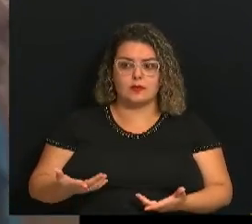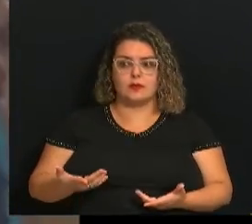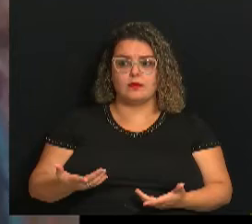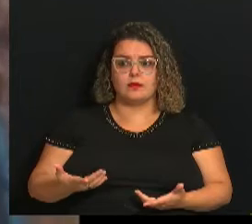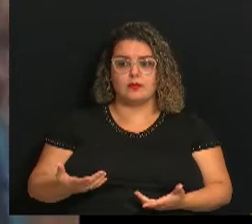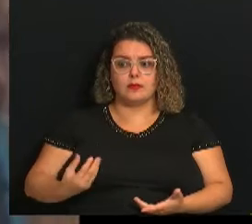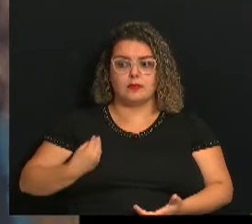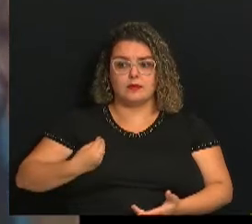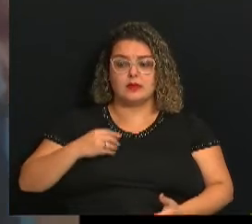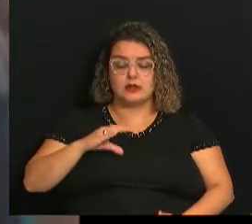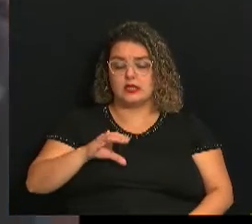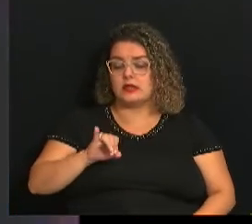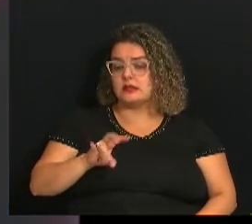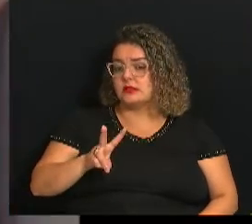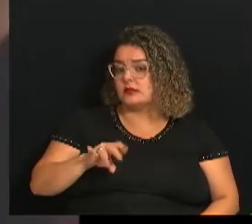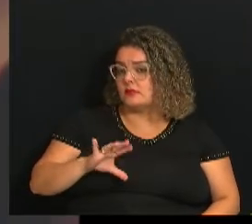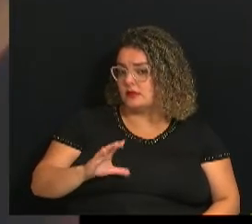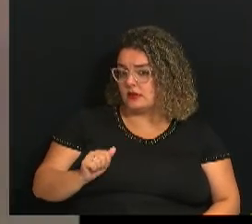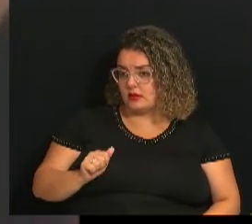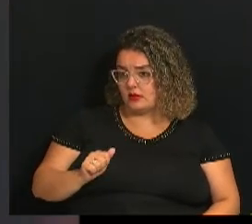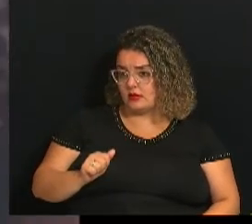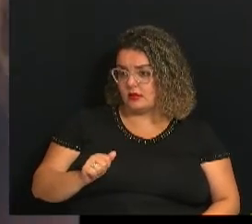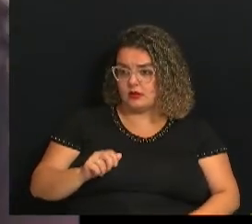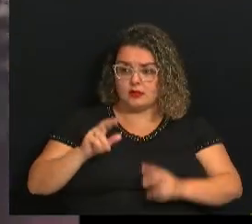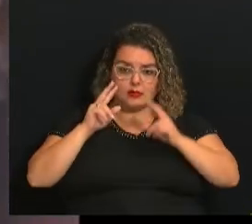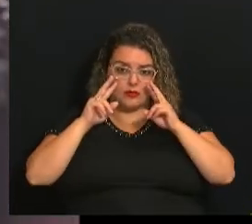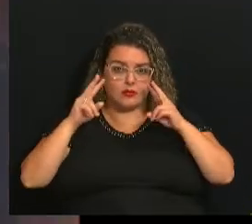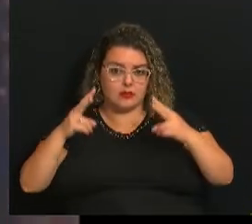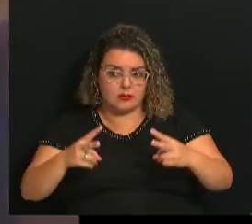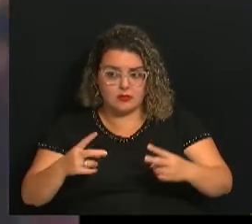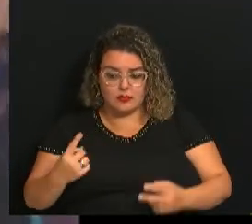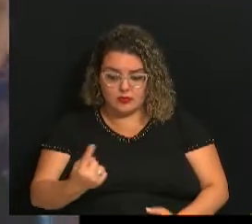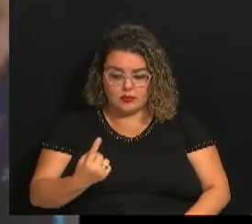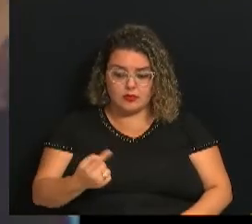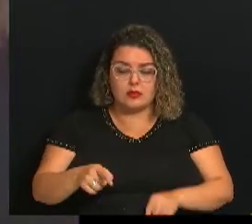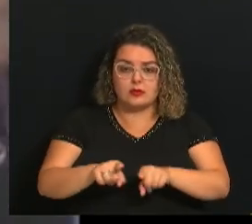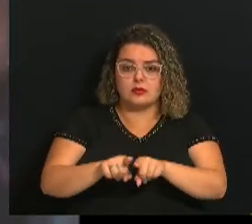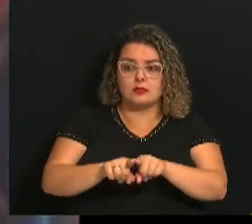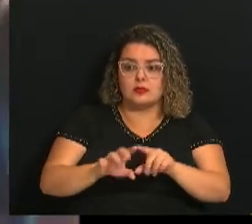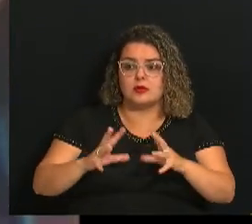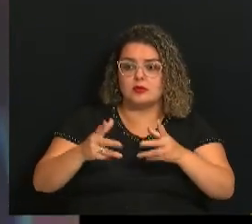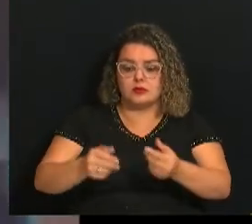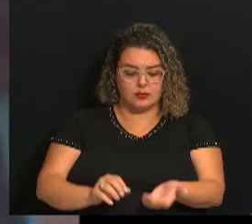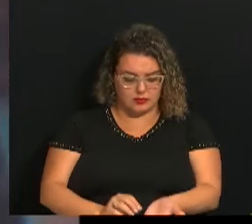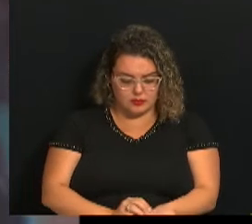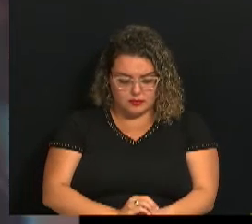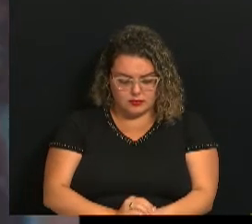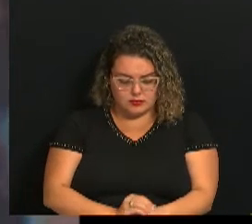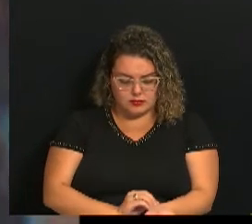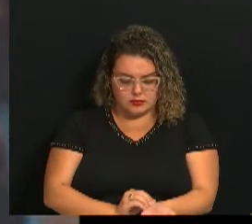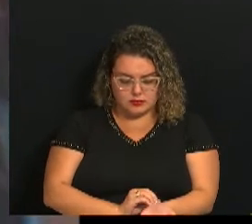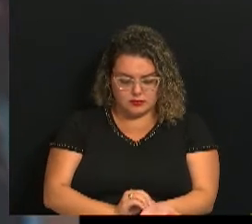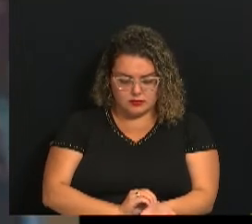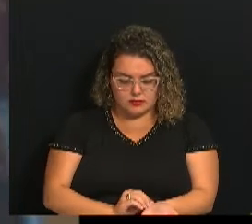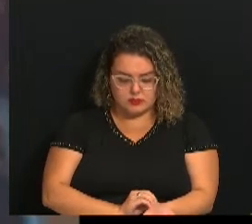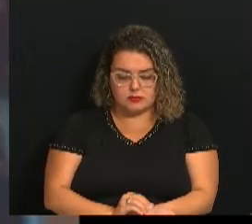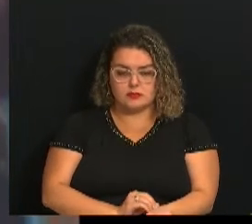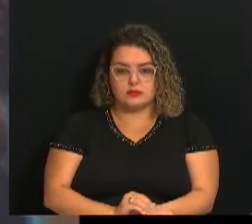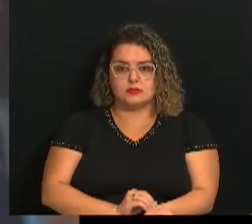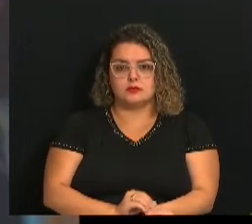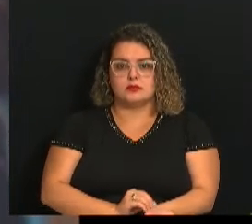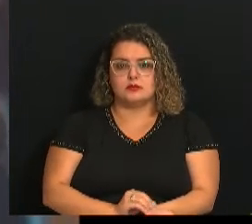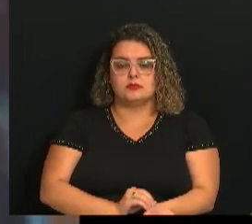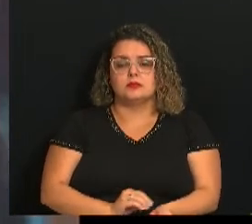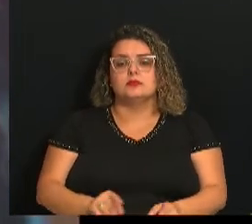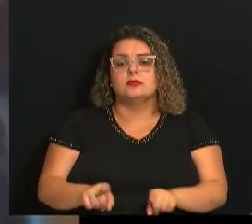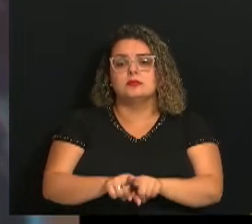dele. Né? Do ponto de vista individual e do ponto de vista coletivo. Também para a prefeitura, se a gente